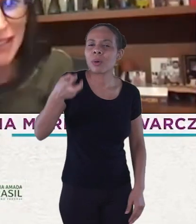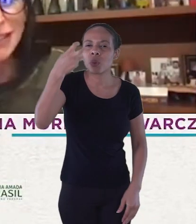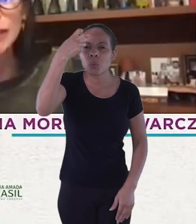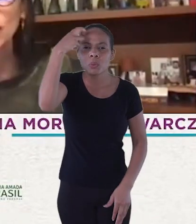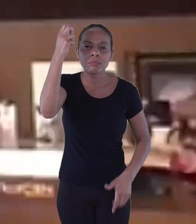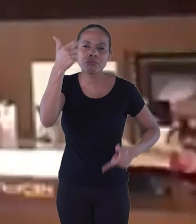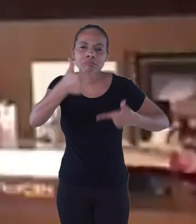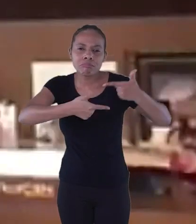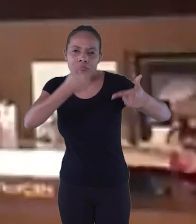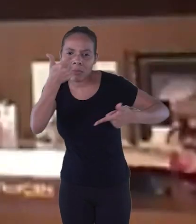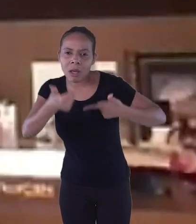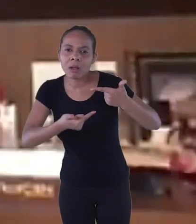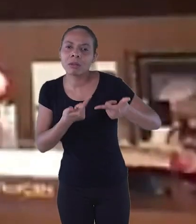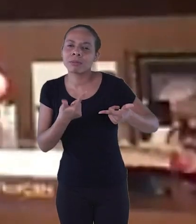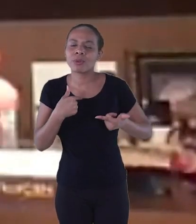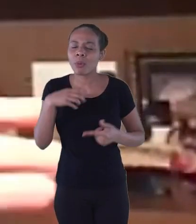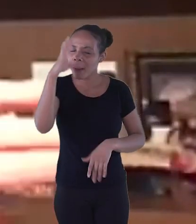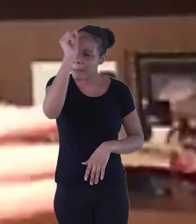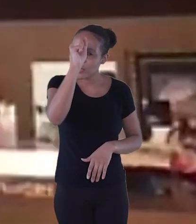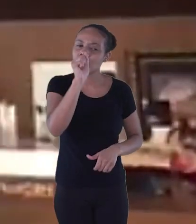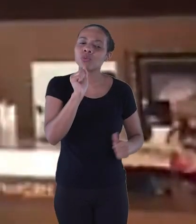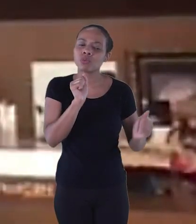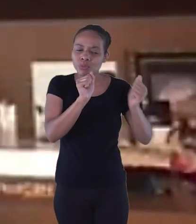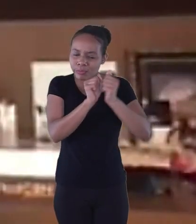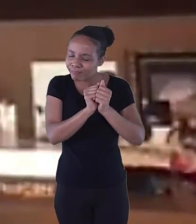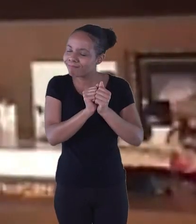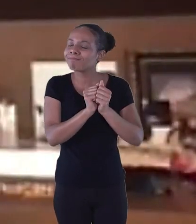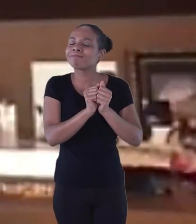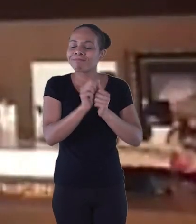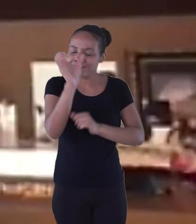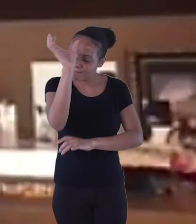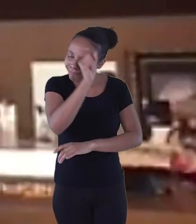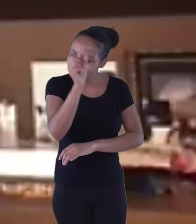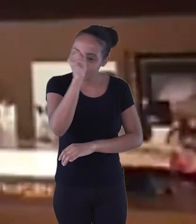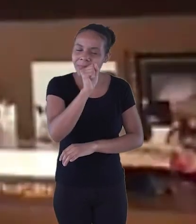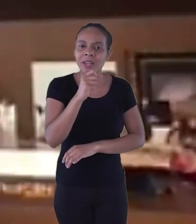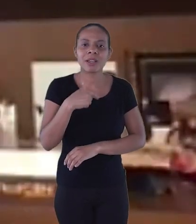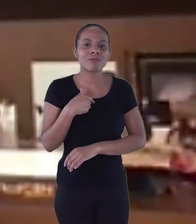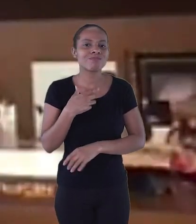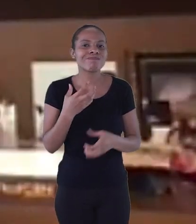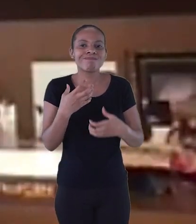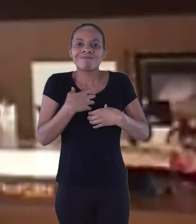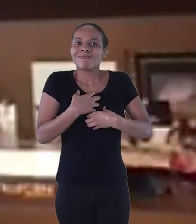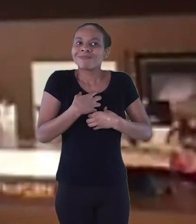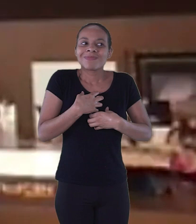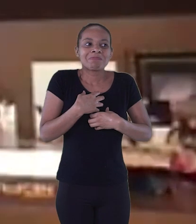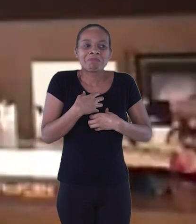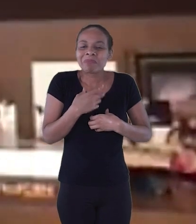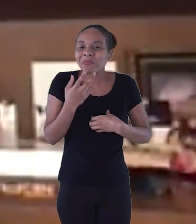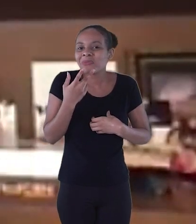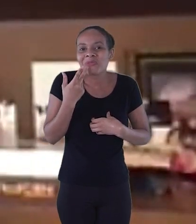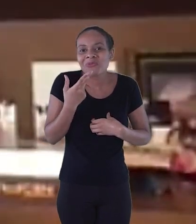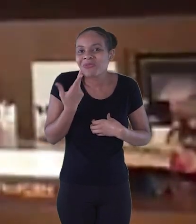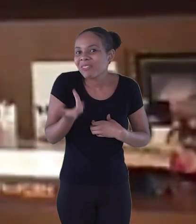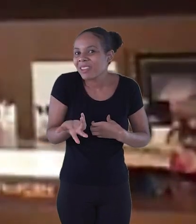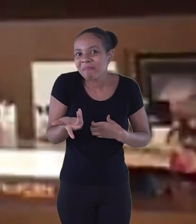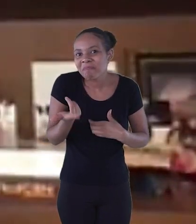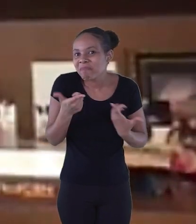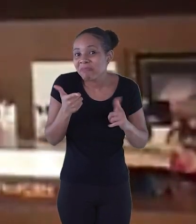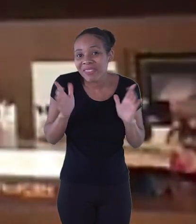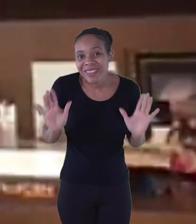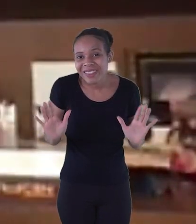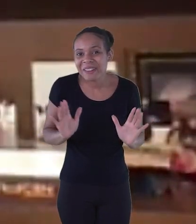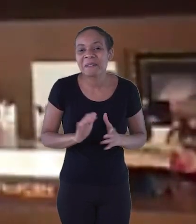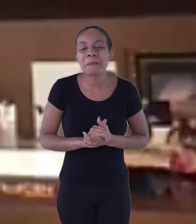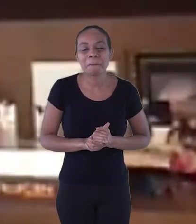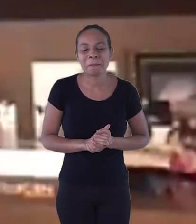Agradeço demais. Ele quase vai me fazer eu ficar sem fala, né? Eu sou, como eu disse, a historiadora, pesquisadora